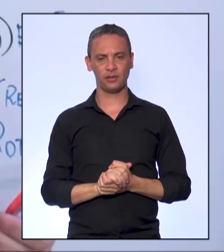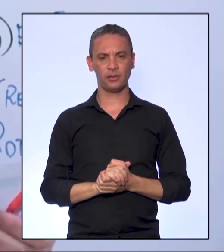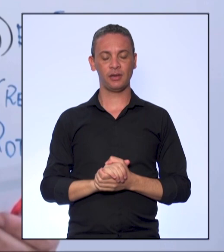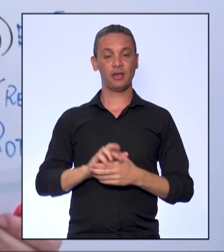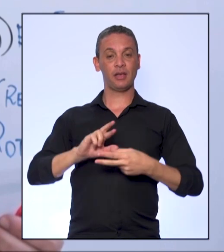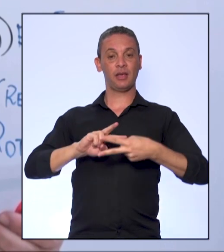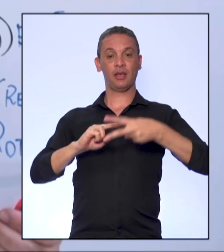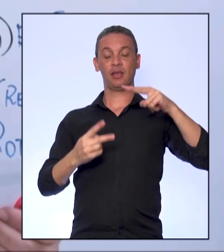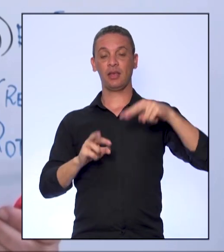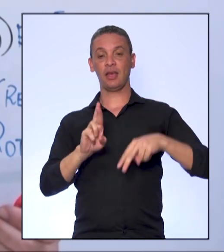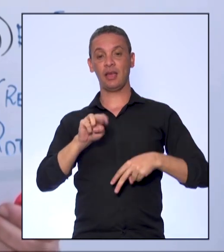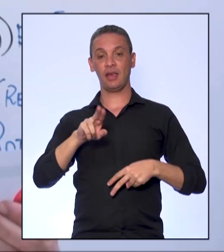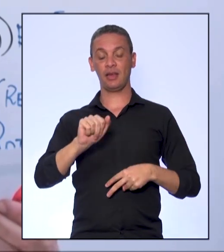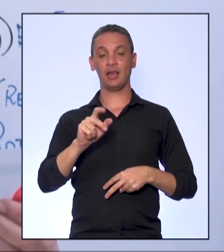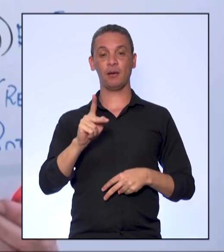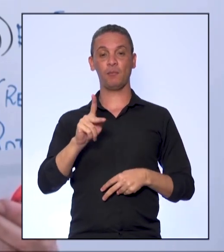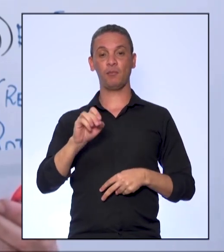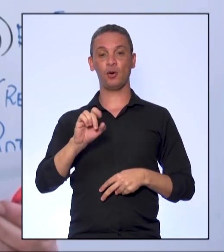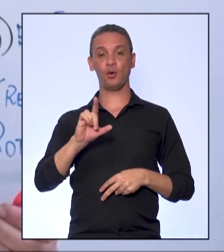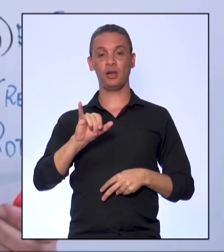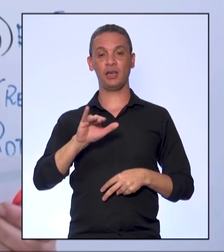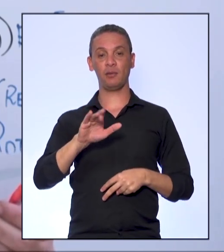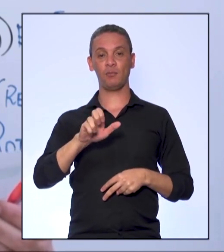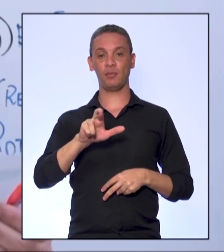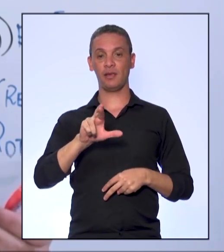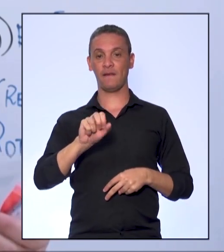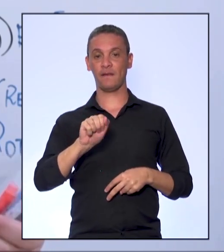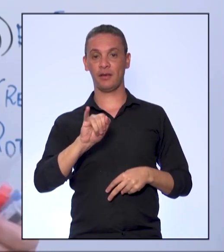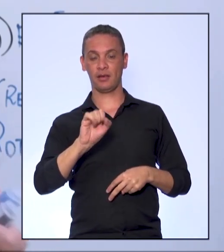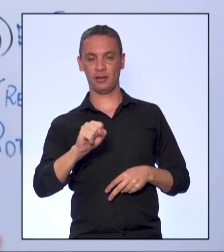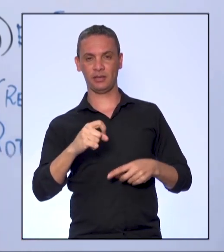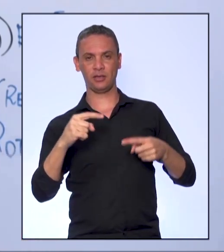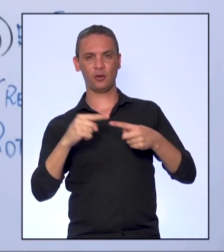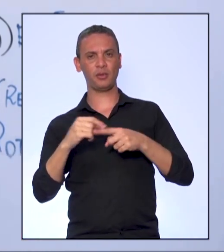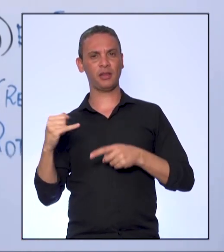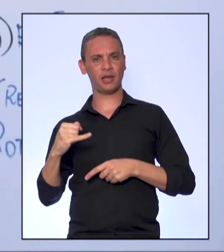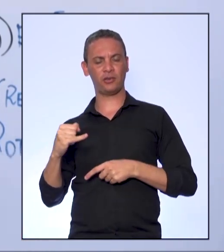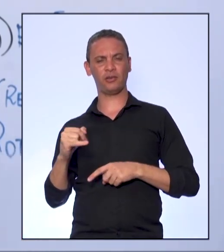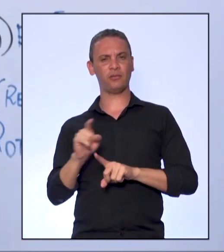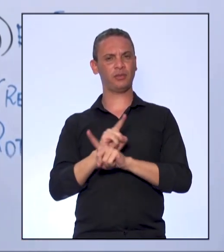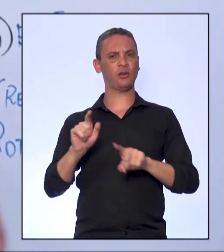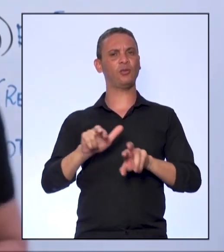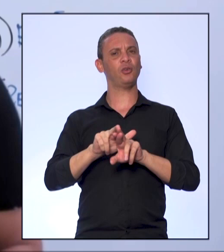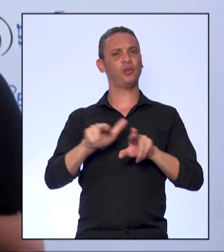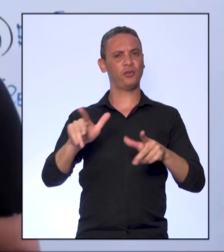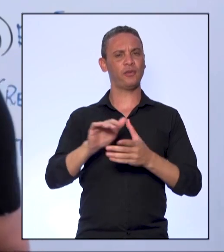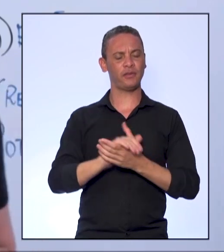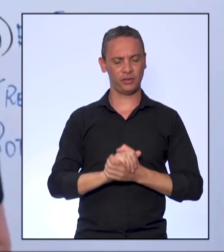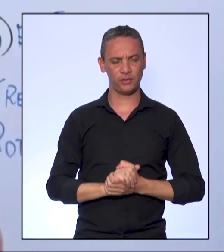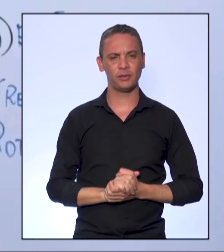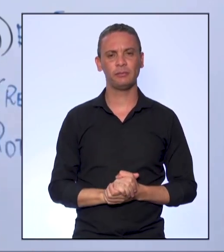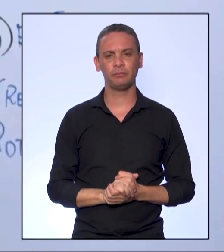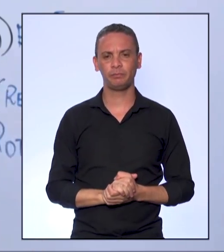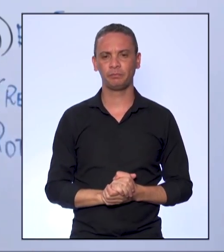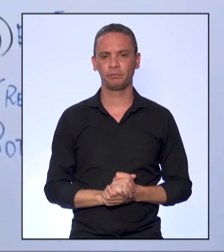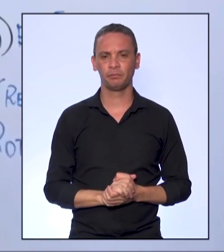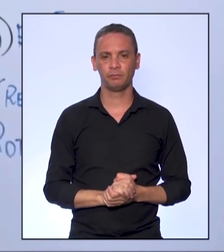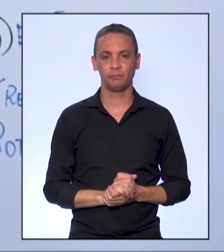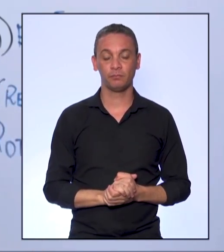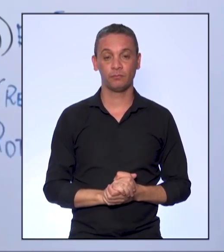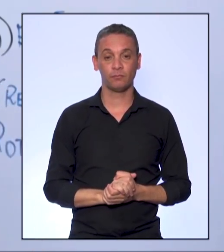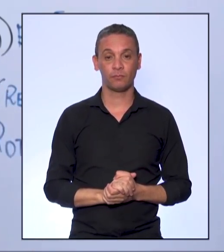polimerase é responsável pela tradução do RNA para senso negativo? Não. Na verdade, a